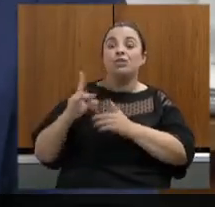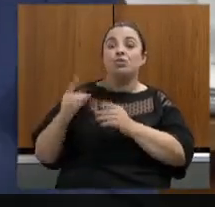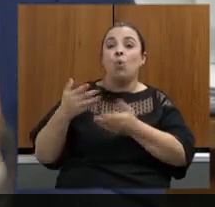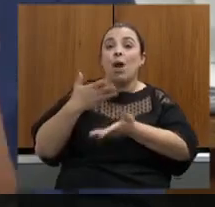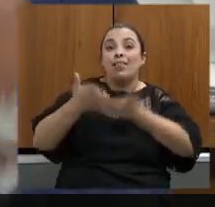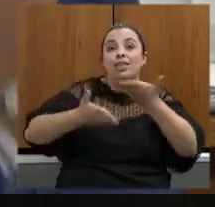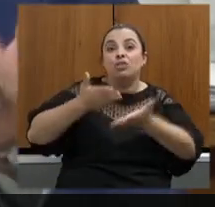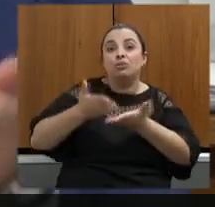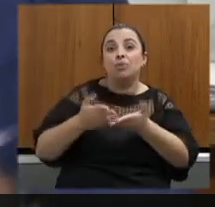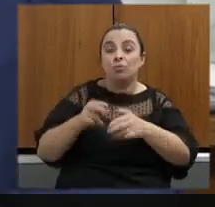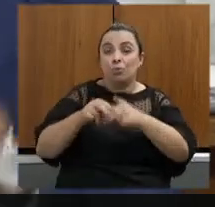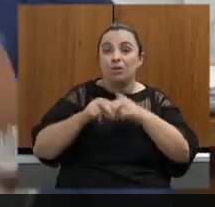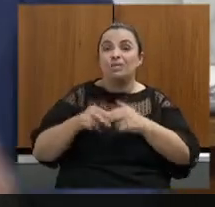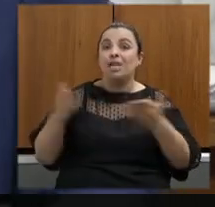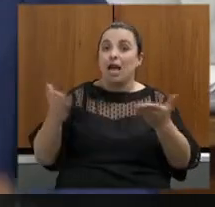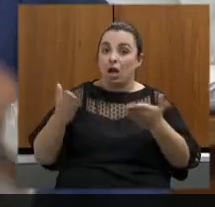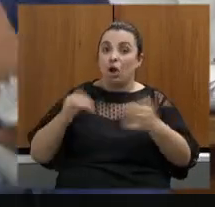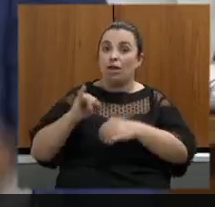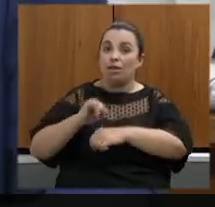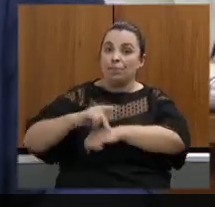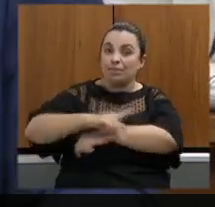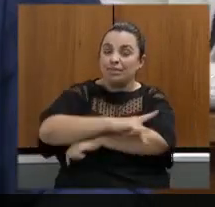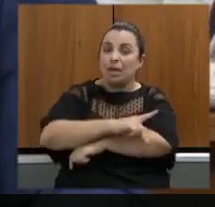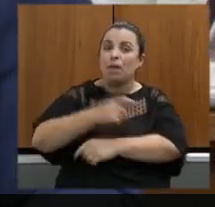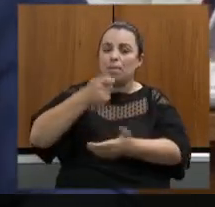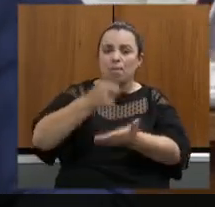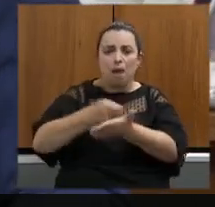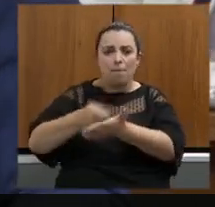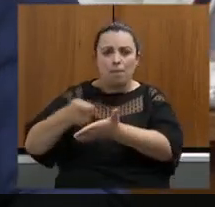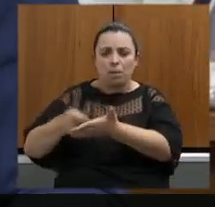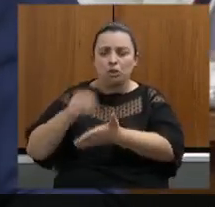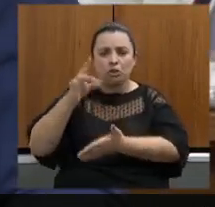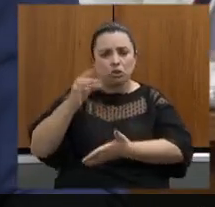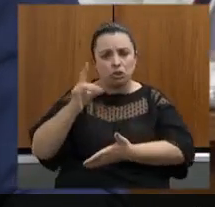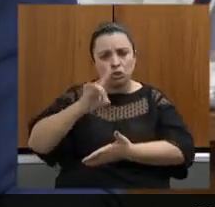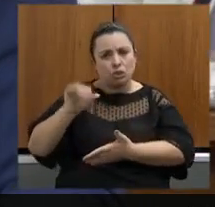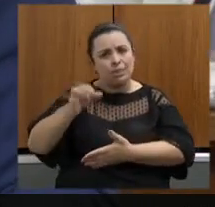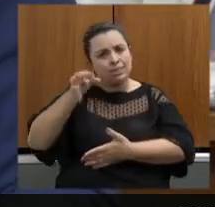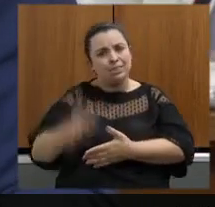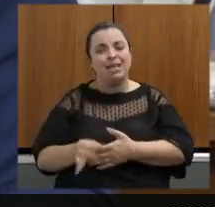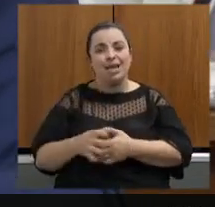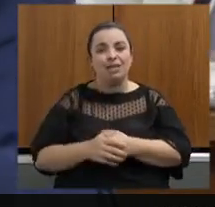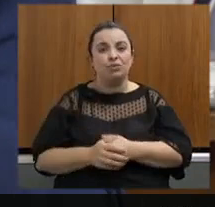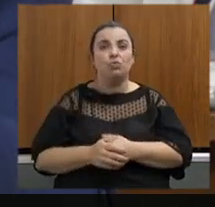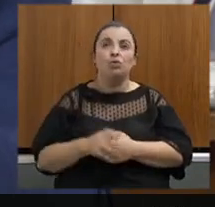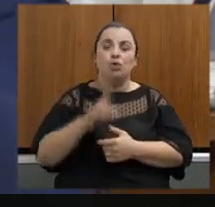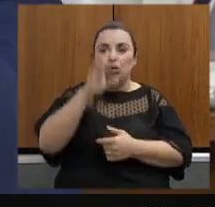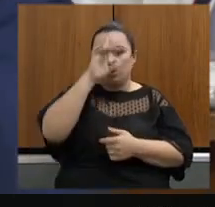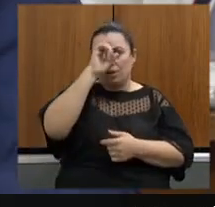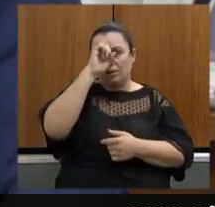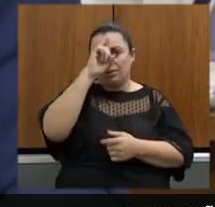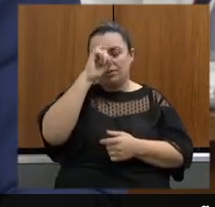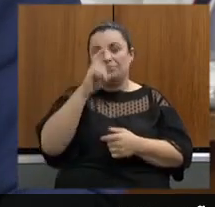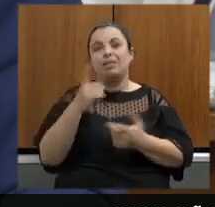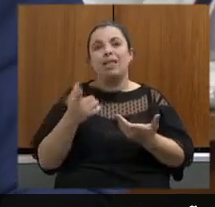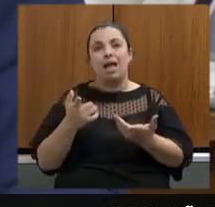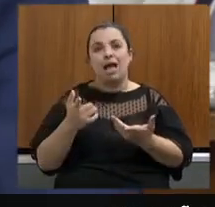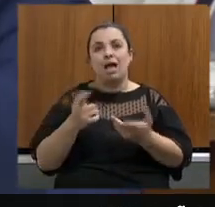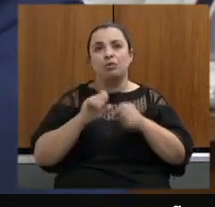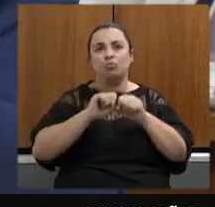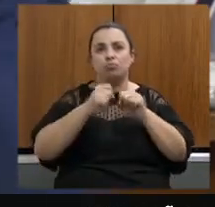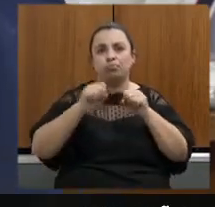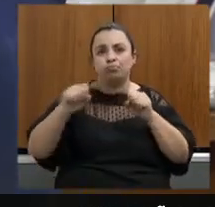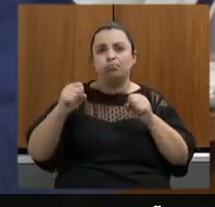atendimento porque agora Oito sangue né tem os seus recursos para em dia e hospitais não é grande aqui de Belo